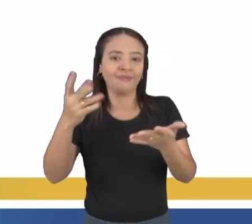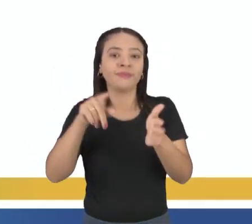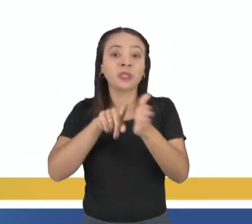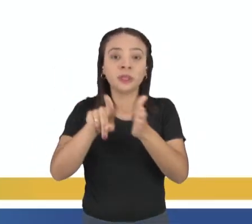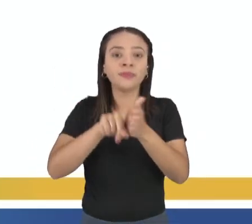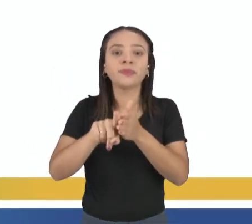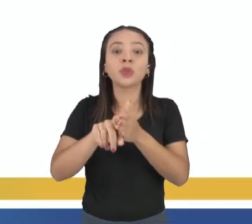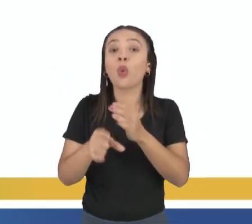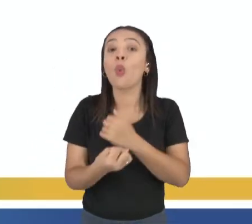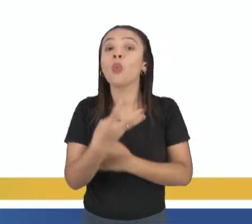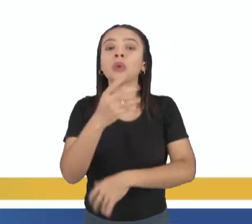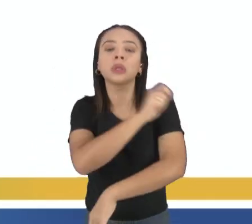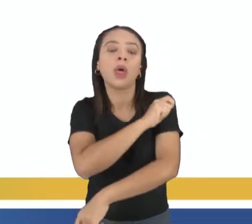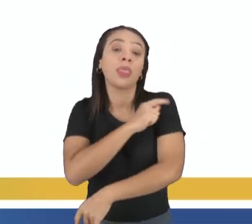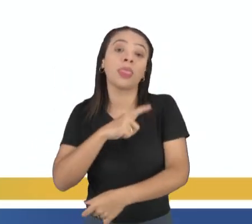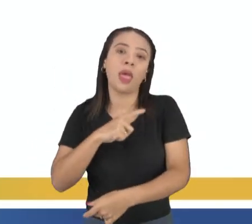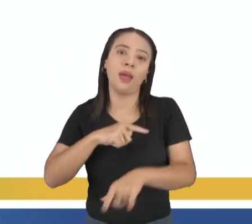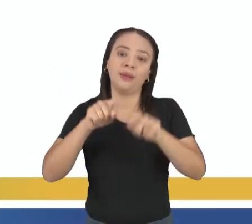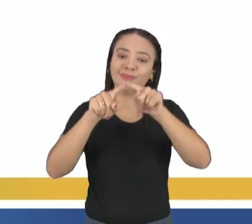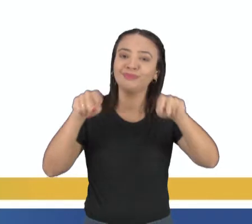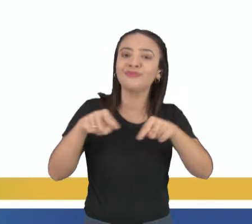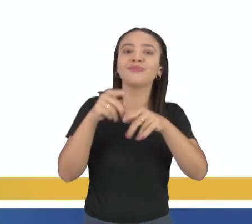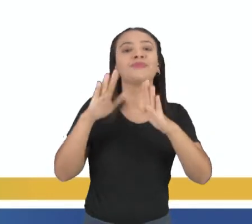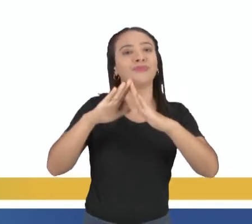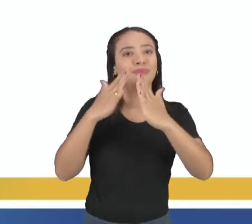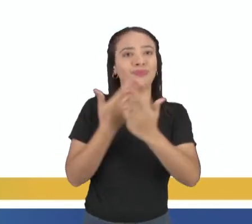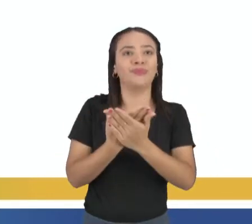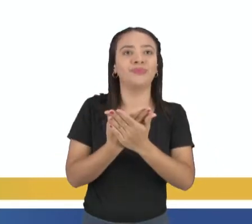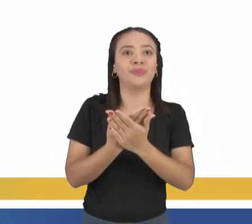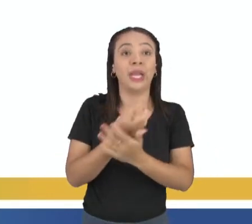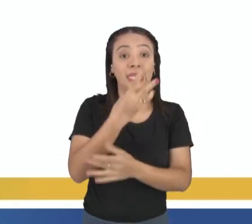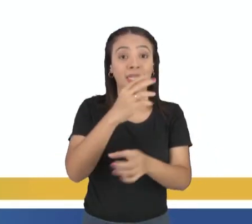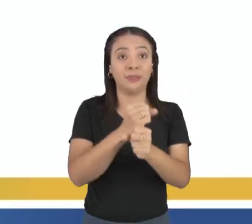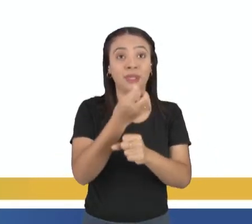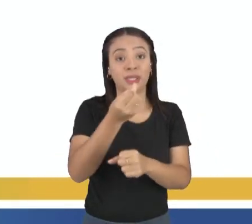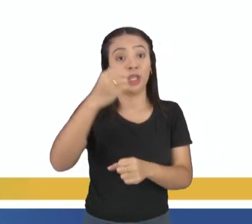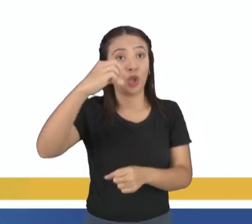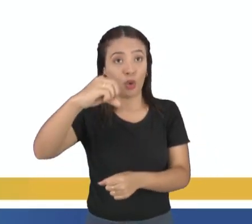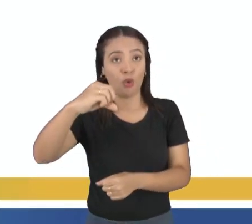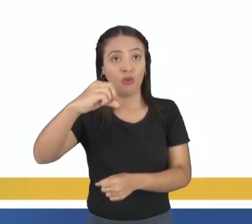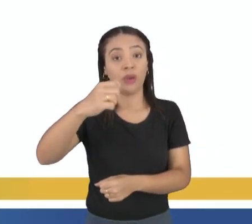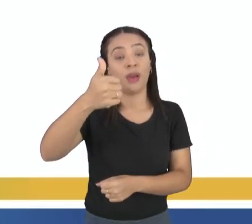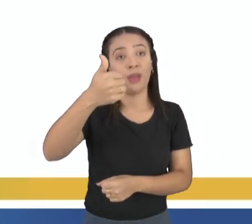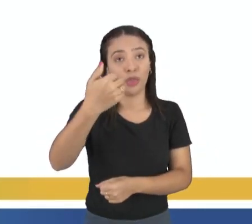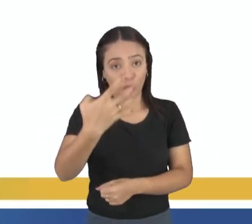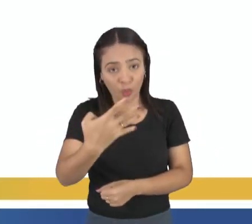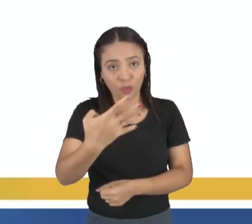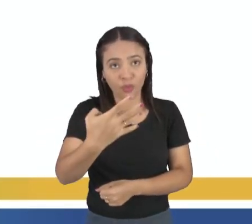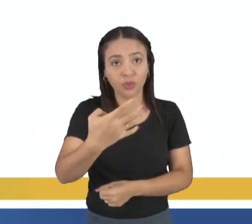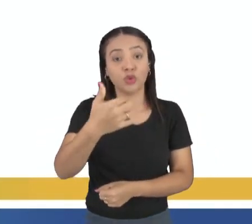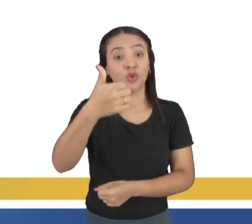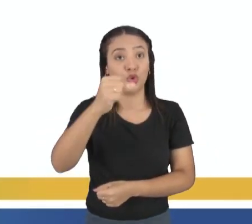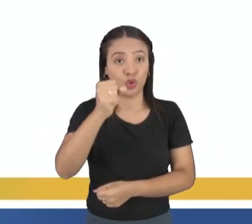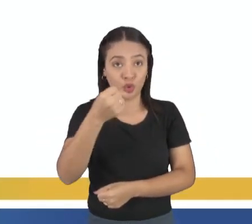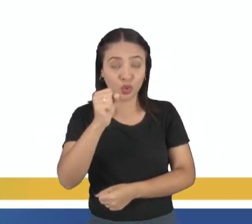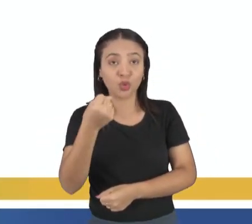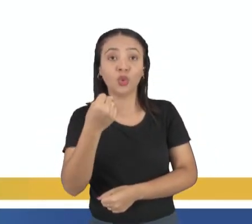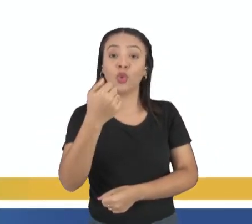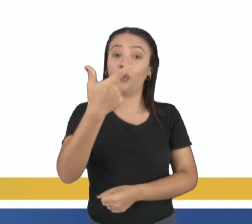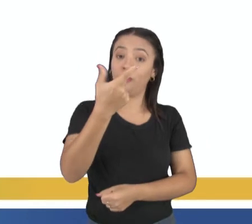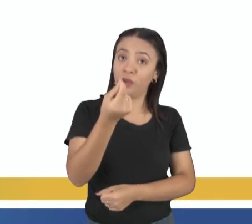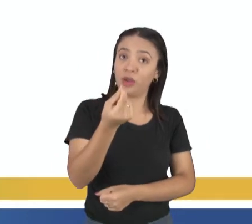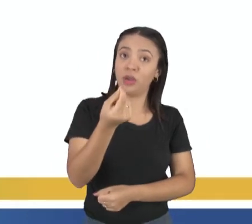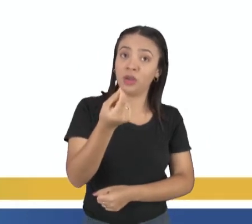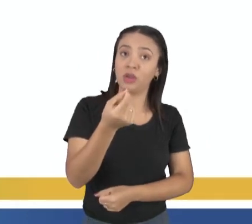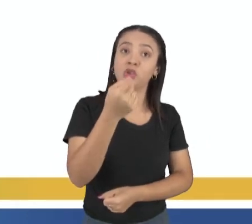alunos tem nessa turma. 6 mais 3 mais 6, 9, mais 5, 14, mais 4, 18, mais 2,